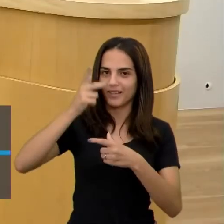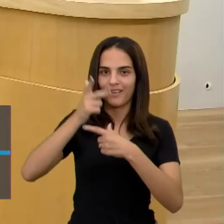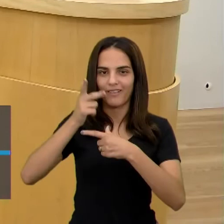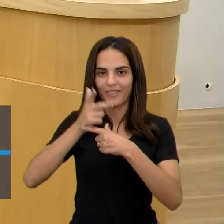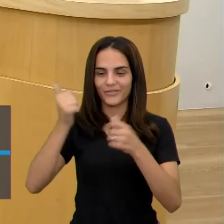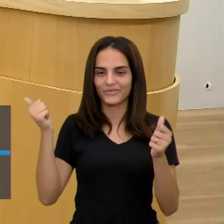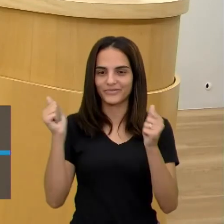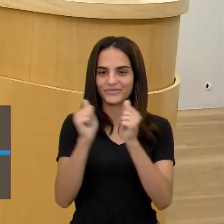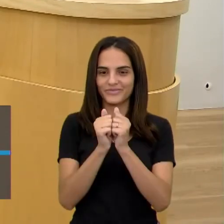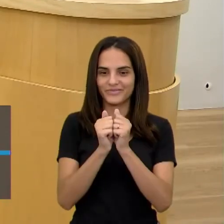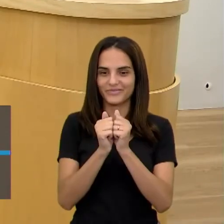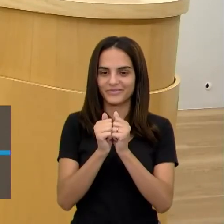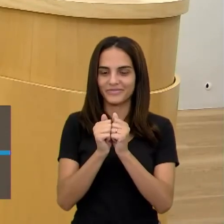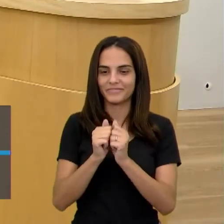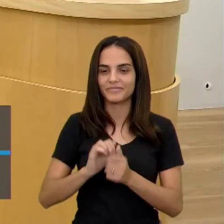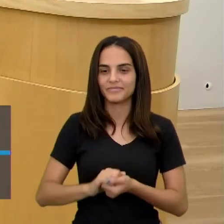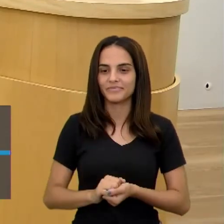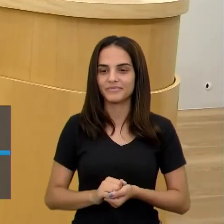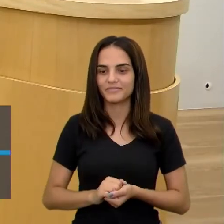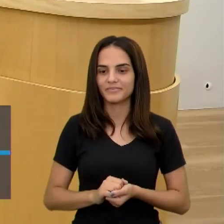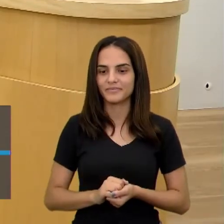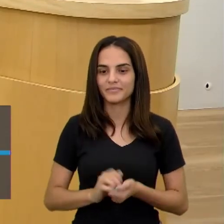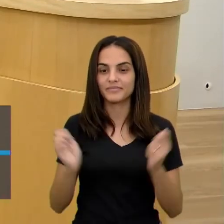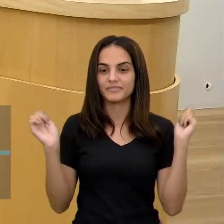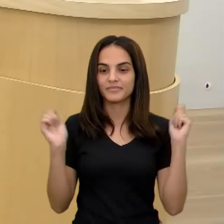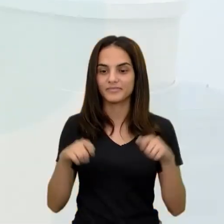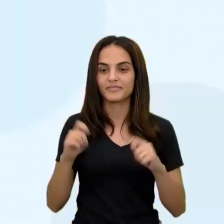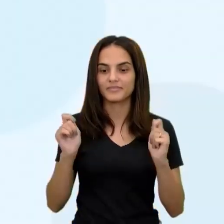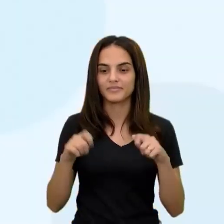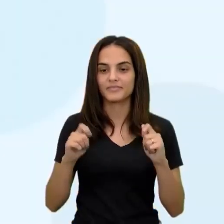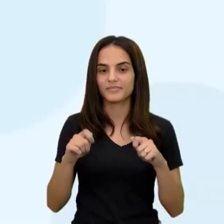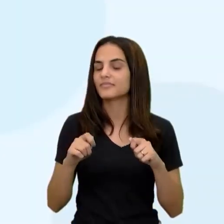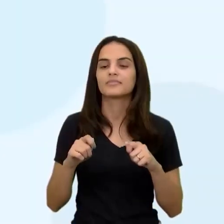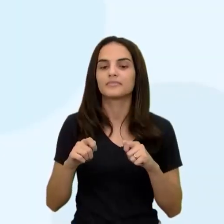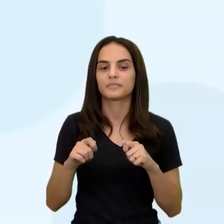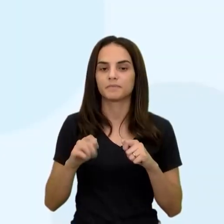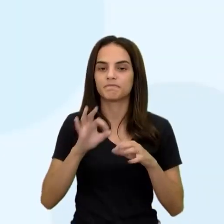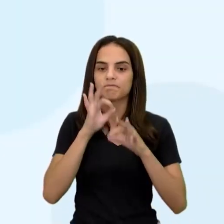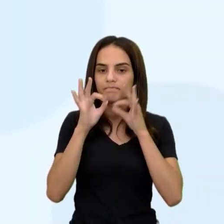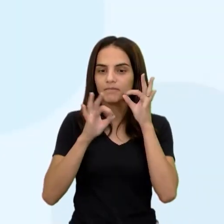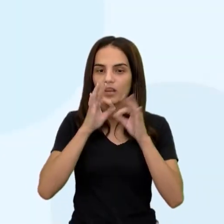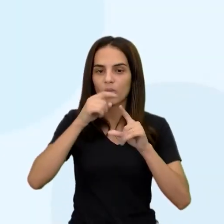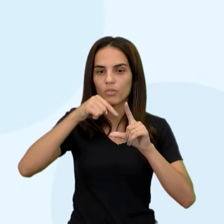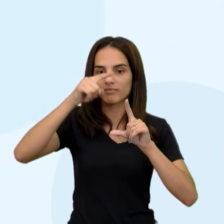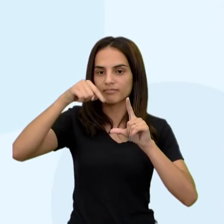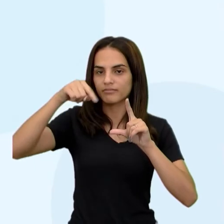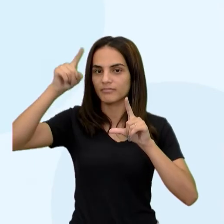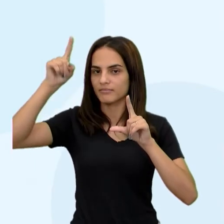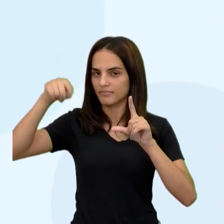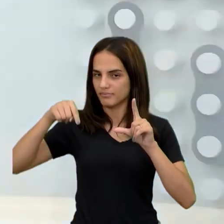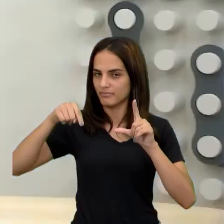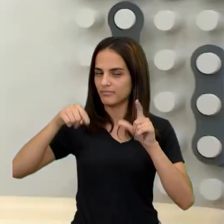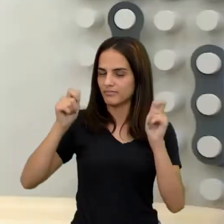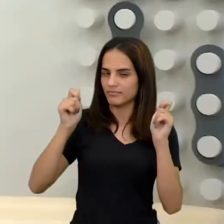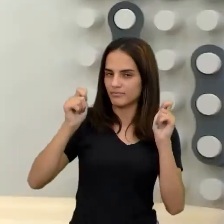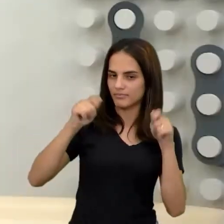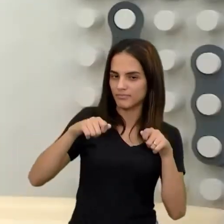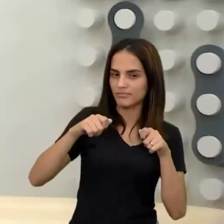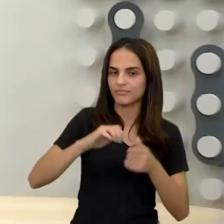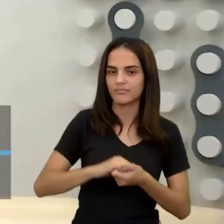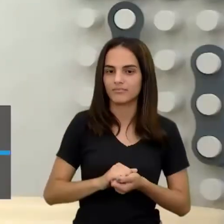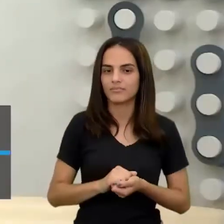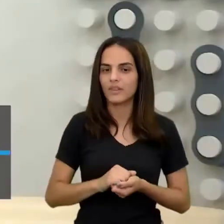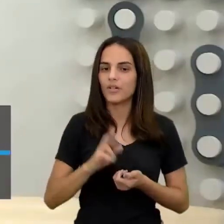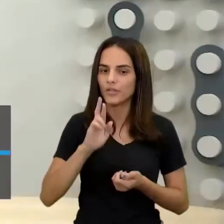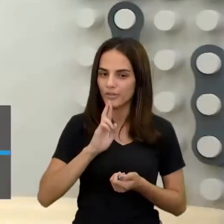acompanhou, que legal, olha só que bacana. É possível argumentar a partir desse gráfico? É a pergunta que eu faço para vocês e eu